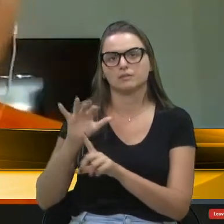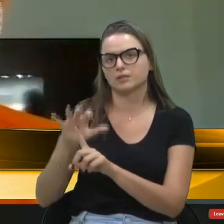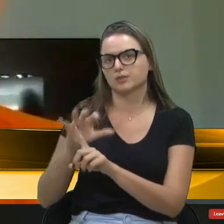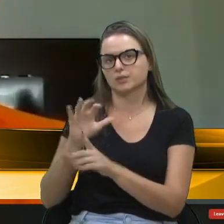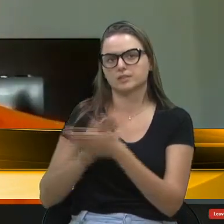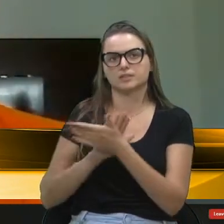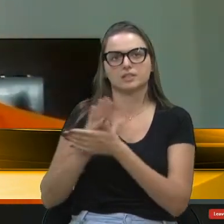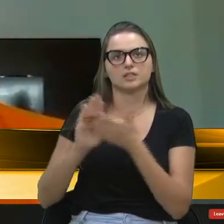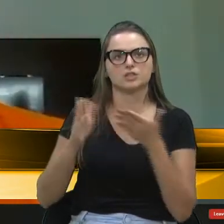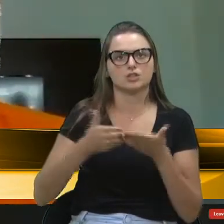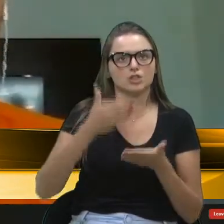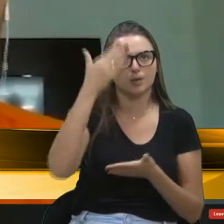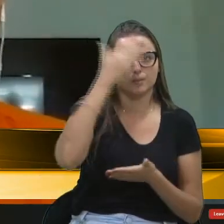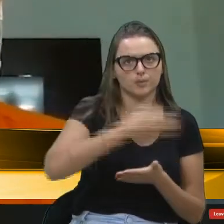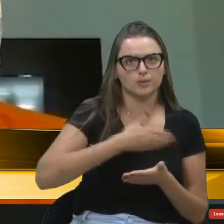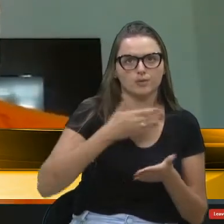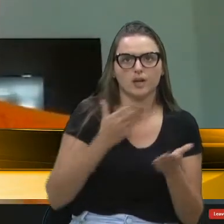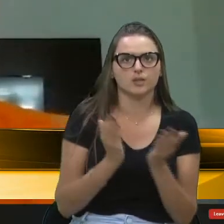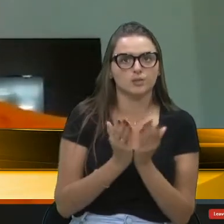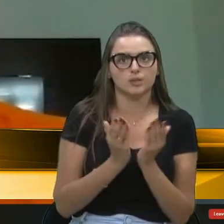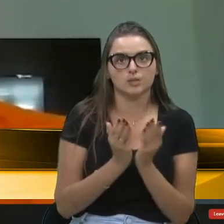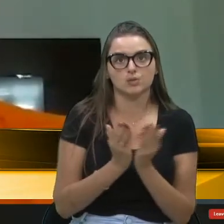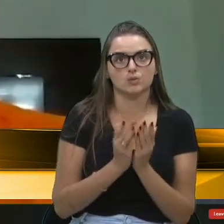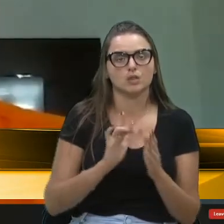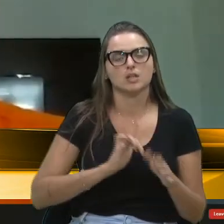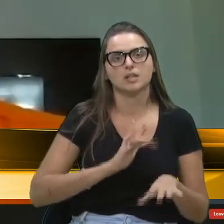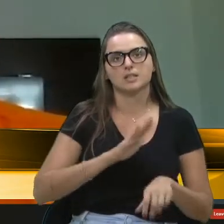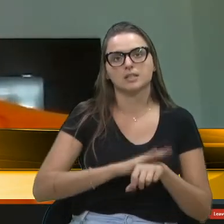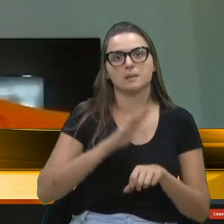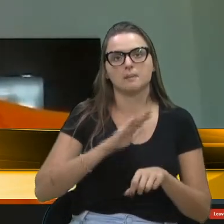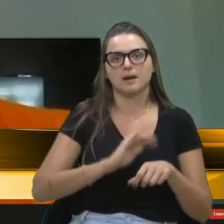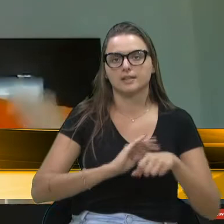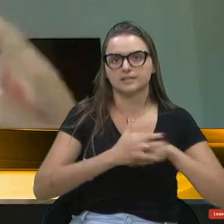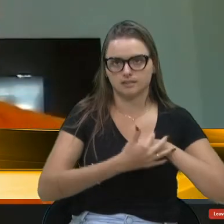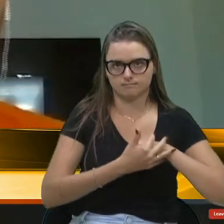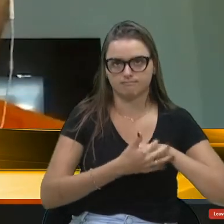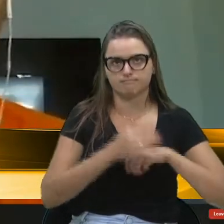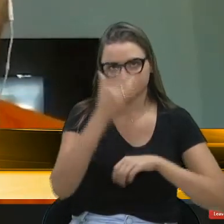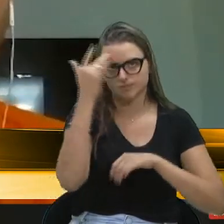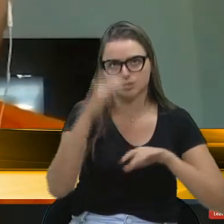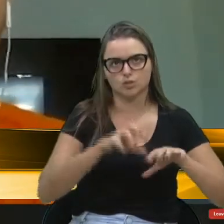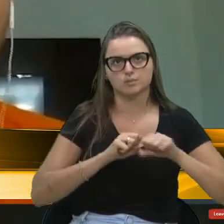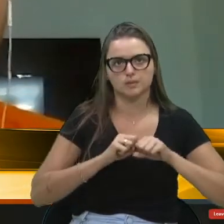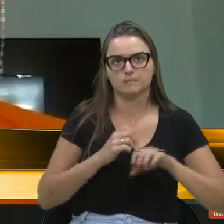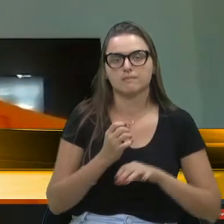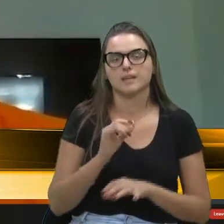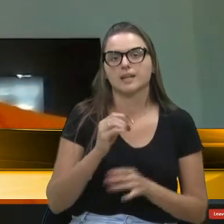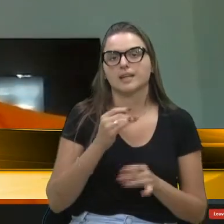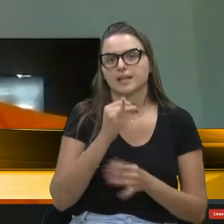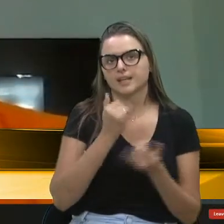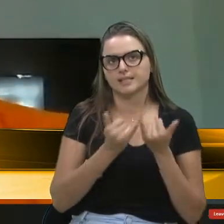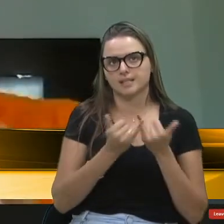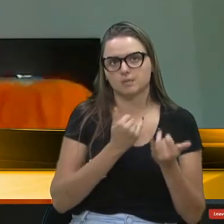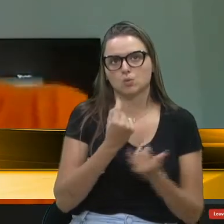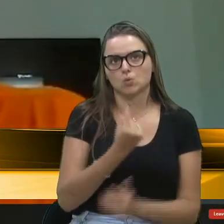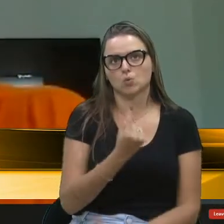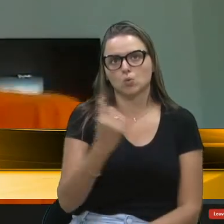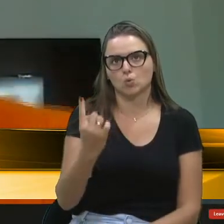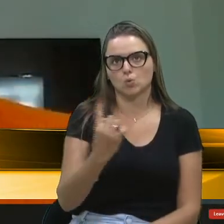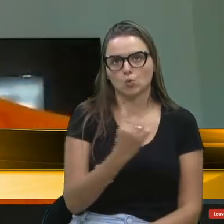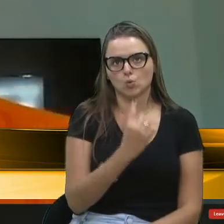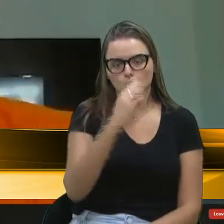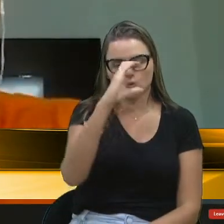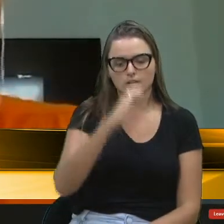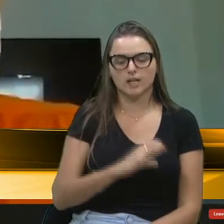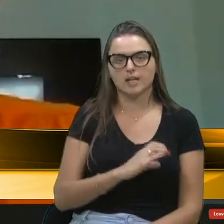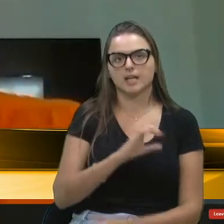amplamente comprovado na questão de aumentar os casos de Covid-19. Por exemplo, um cliente por loja, né? Um cliente